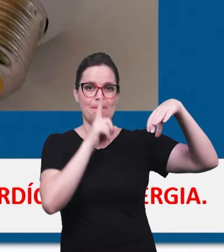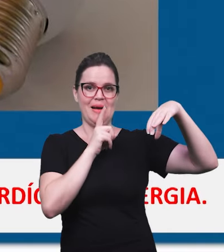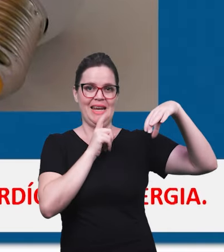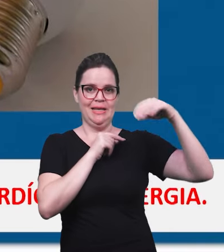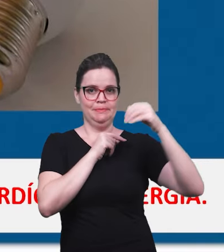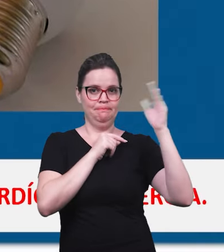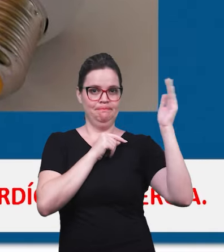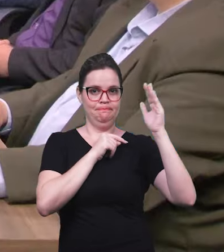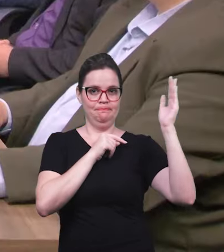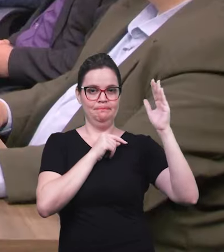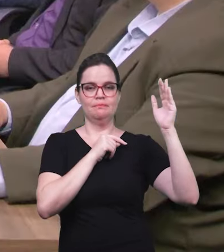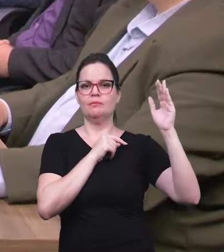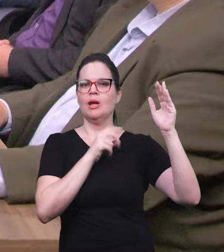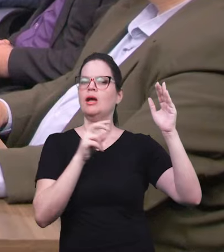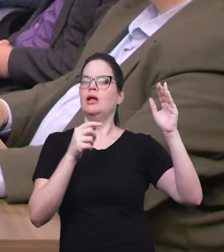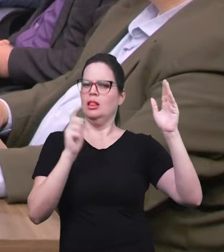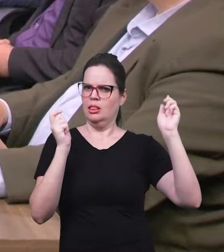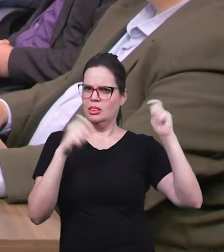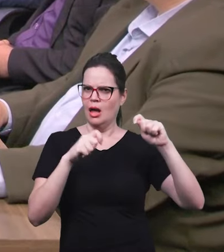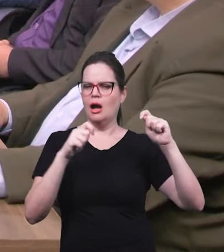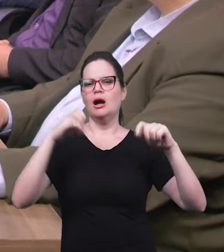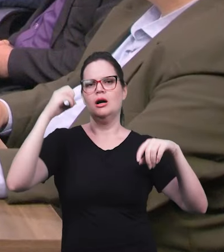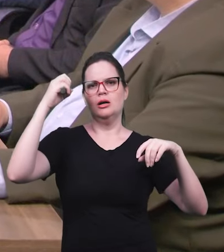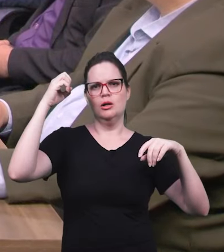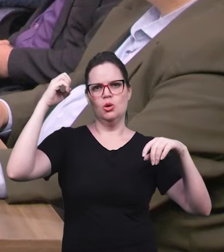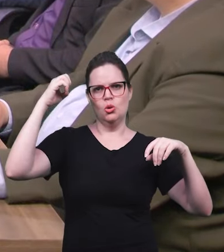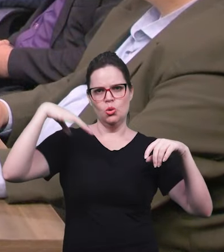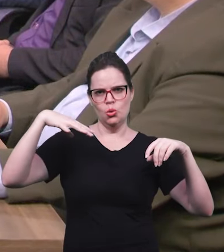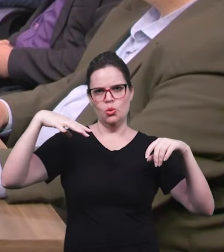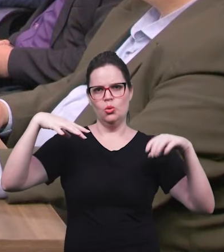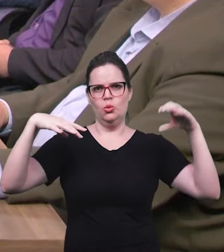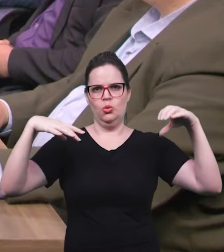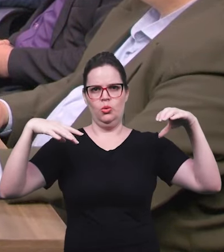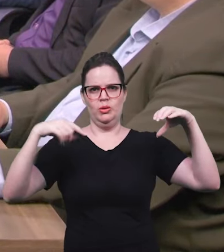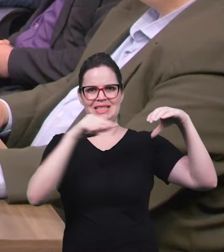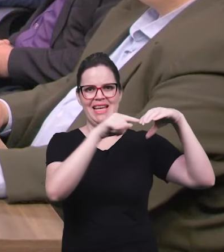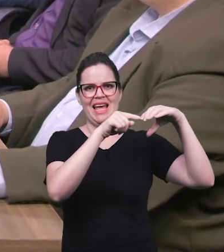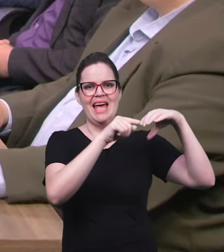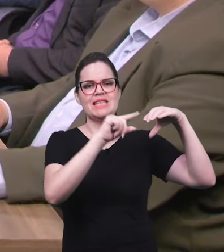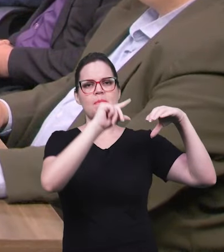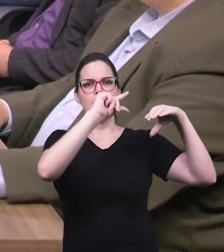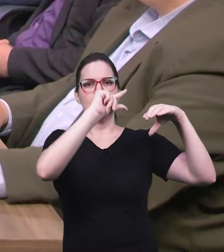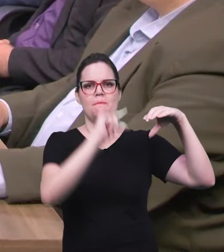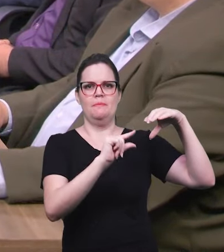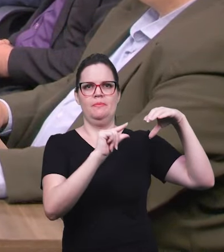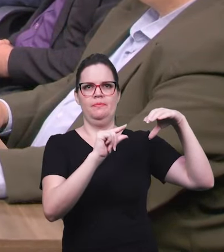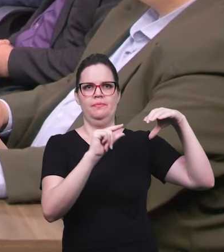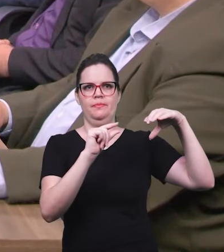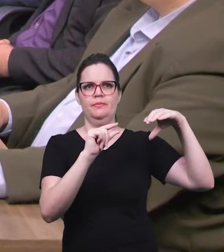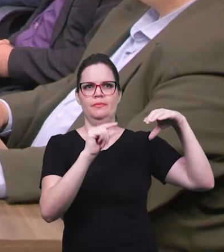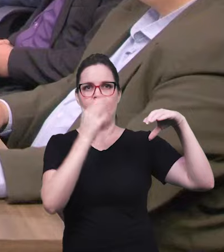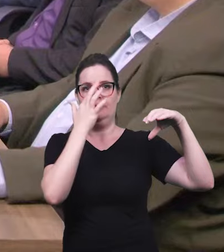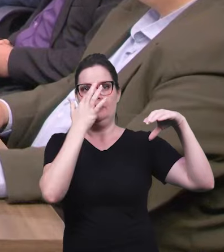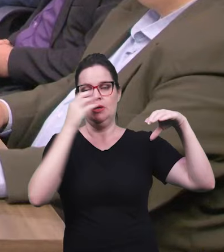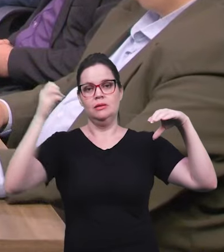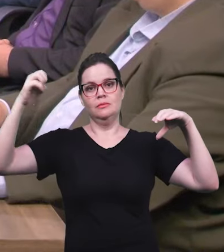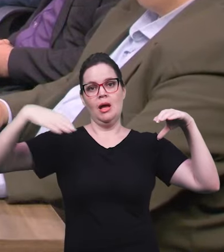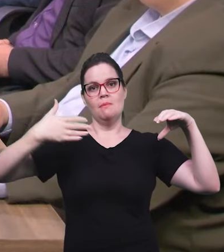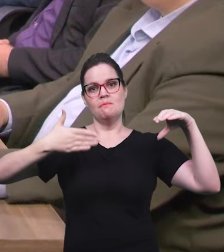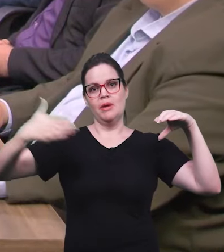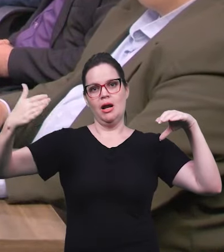a mesma energia luminosa de uma lâmpada incandescente com 10 vezes menos consumo de energia. Ou seja, uma eficiência 10 vezes